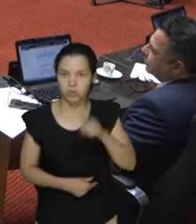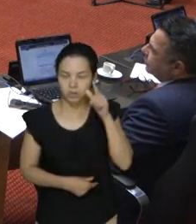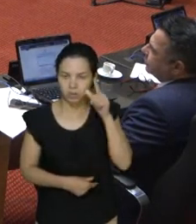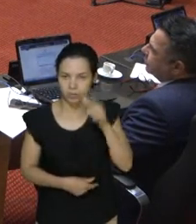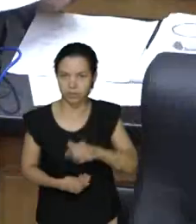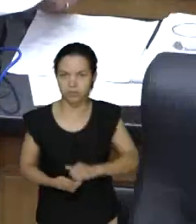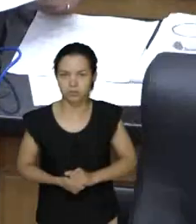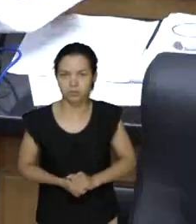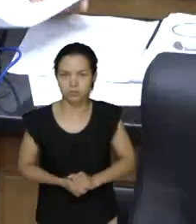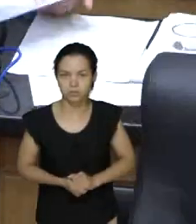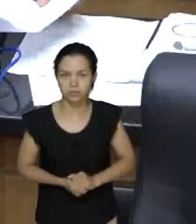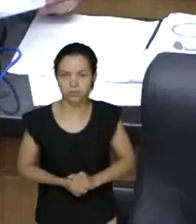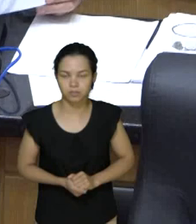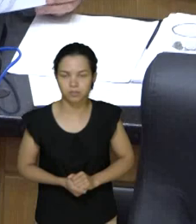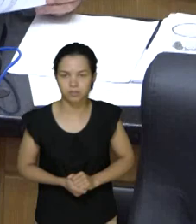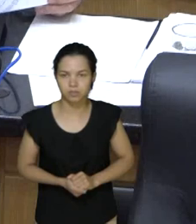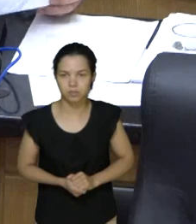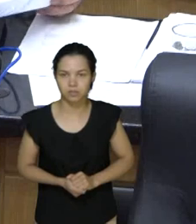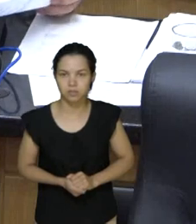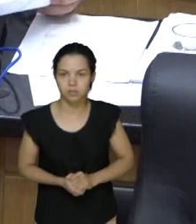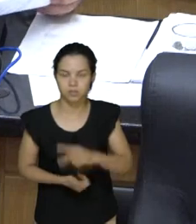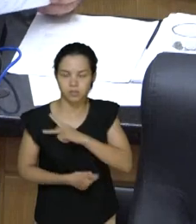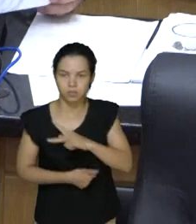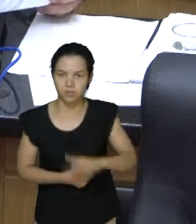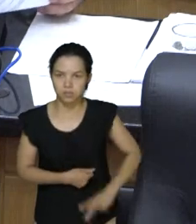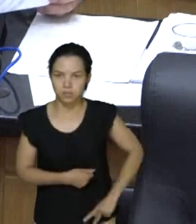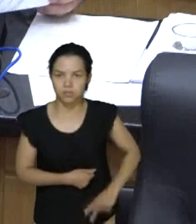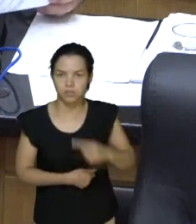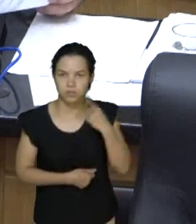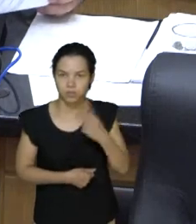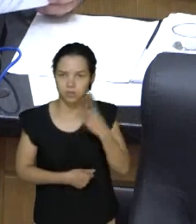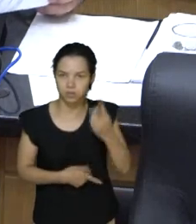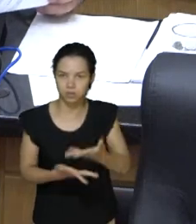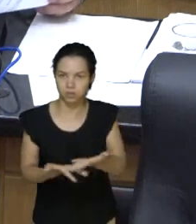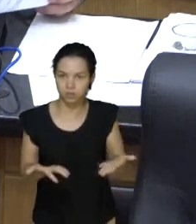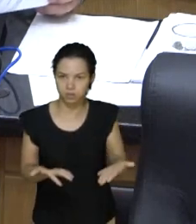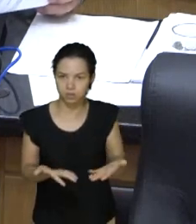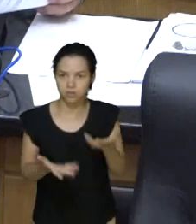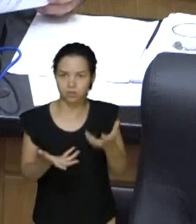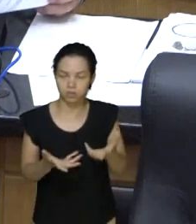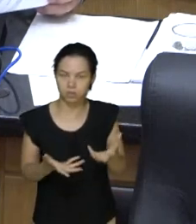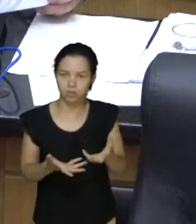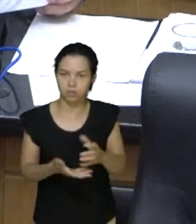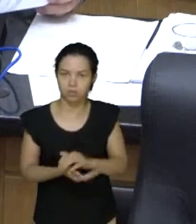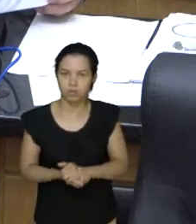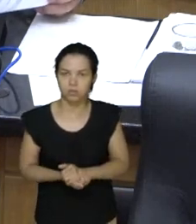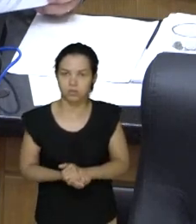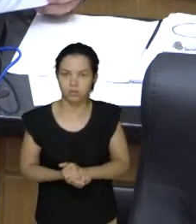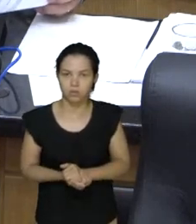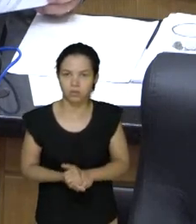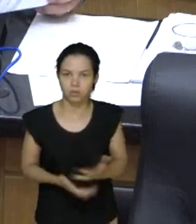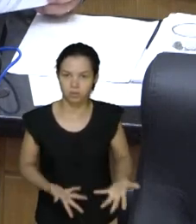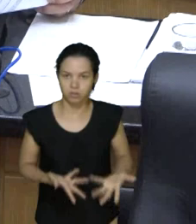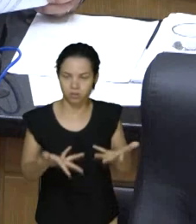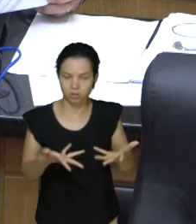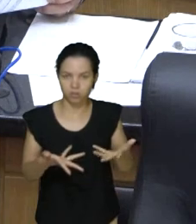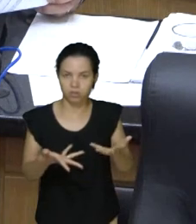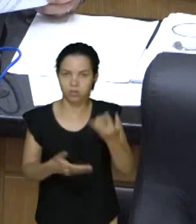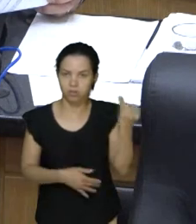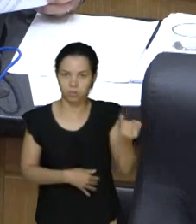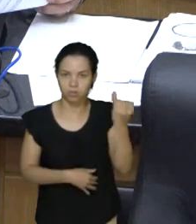Luciane Carminati. Presidente, deputados, deputadas, eu quero apenas enaltecer a relevância da